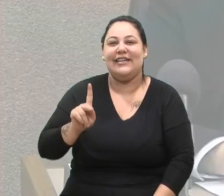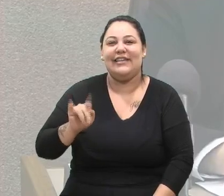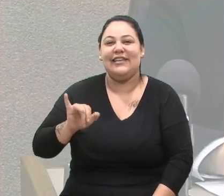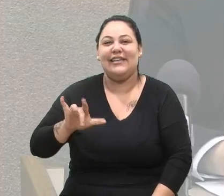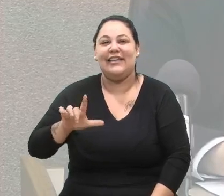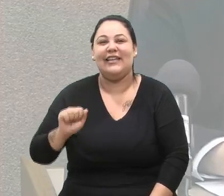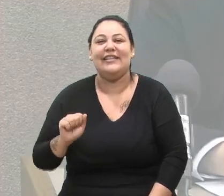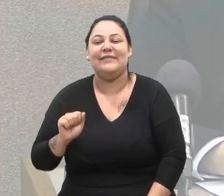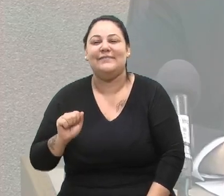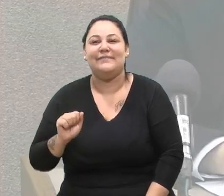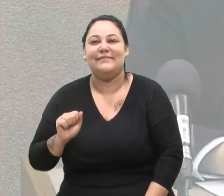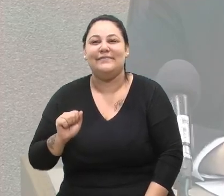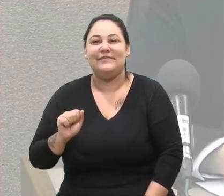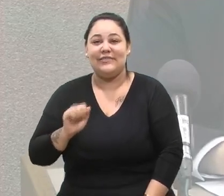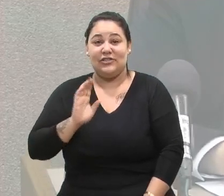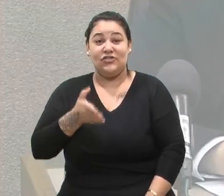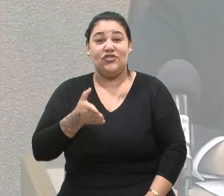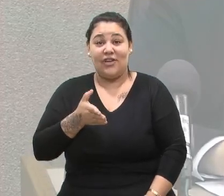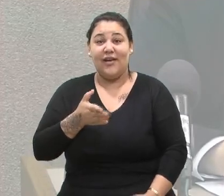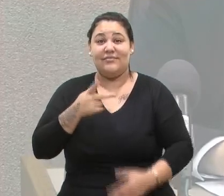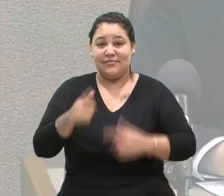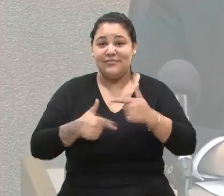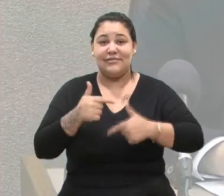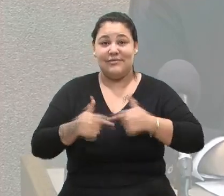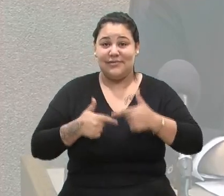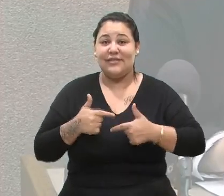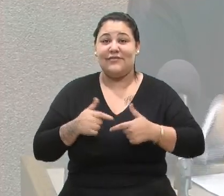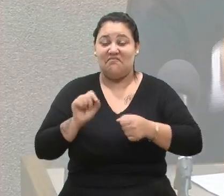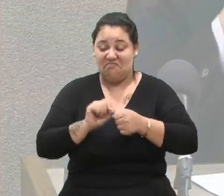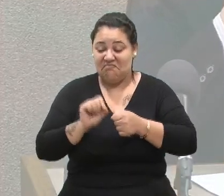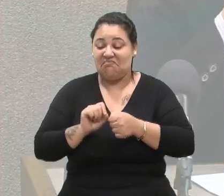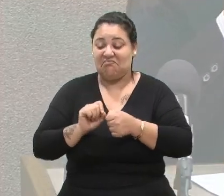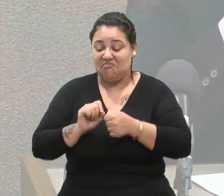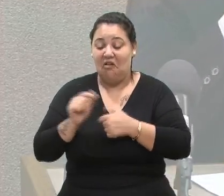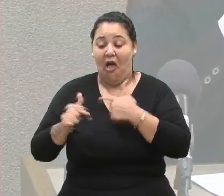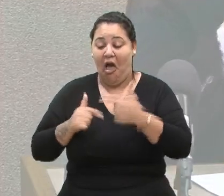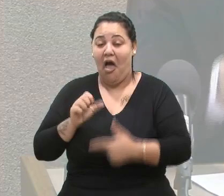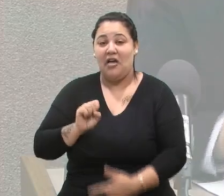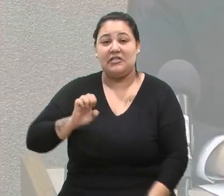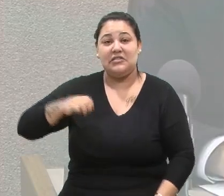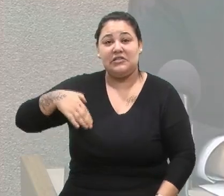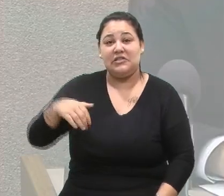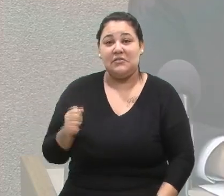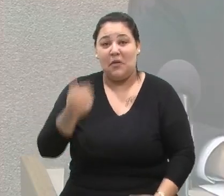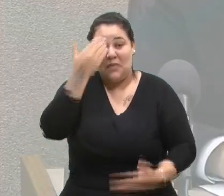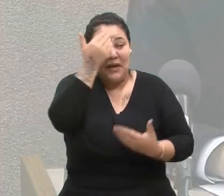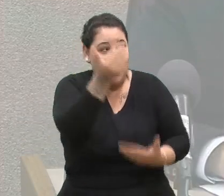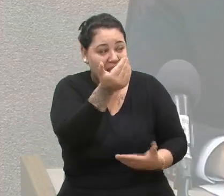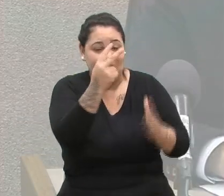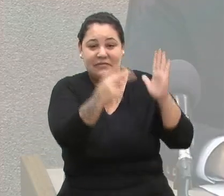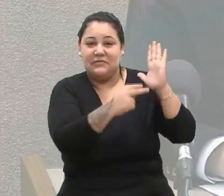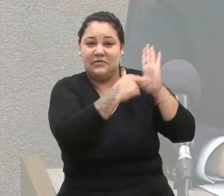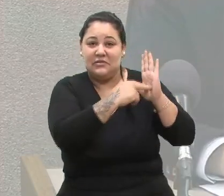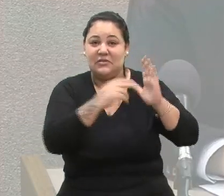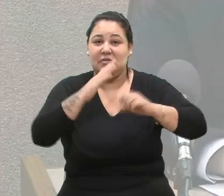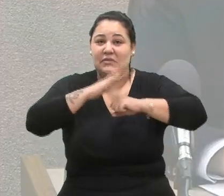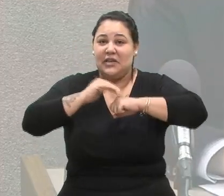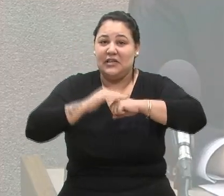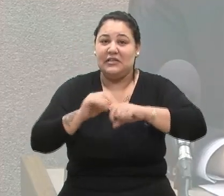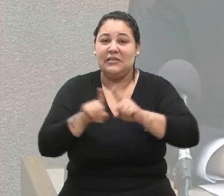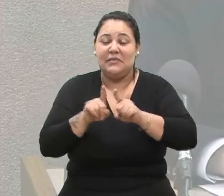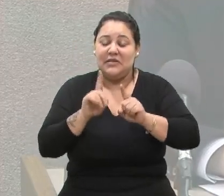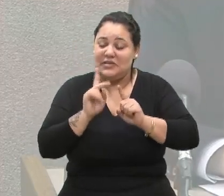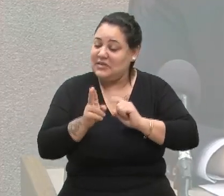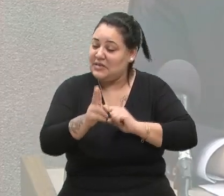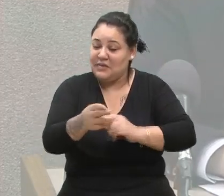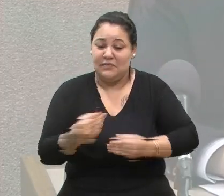um servidor de carreira, faz um trabalho incrível lá na SEMA. Muito obrigada por toda a atenção, por todo o carinho, que sempre